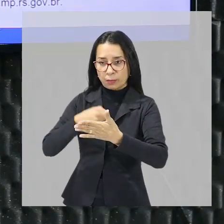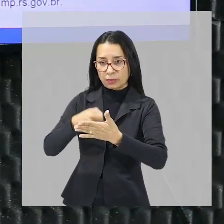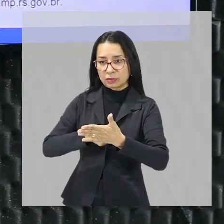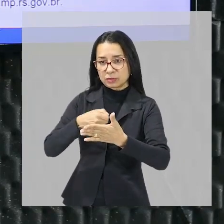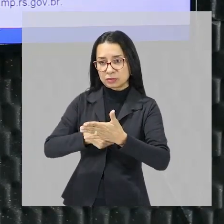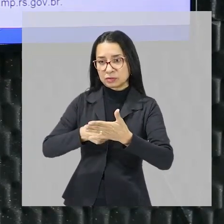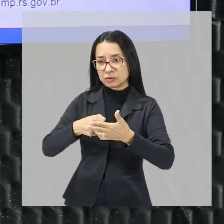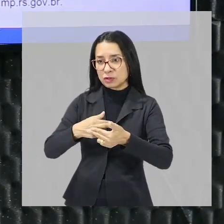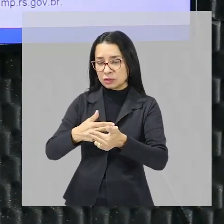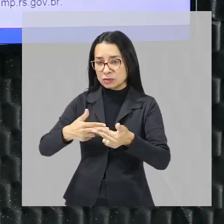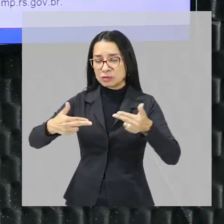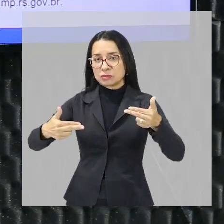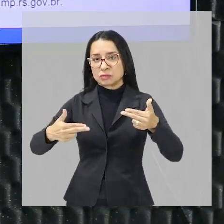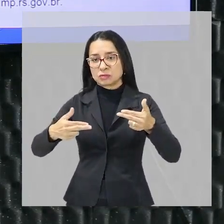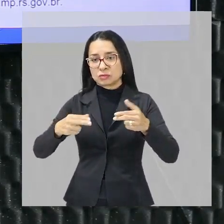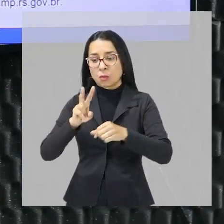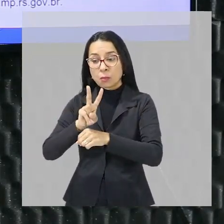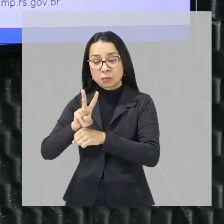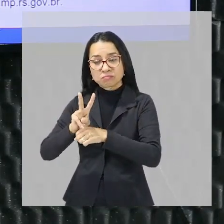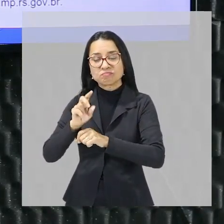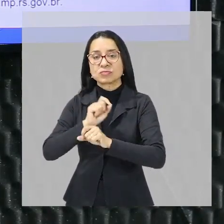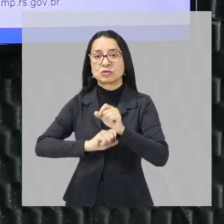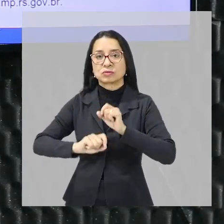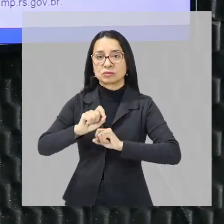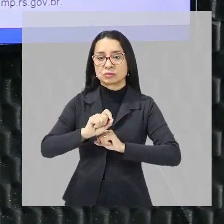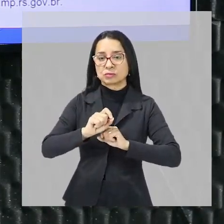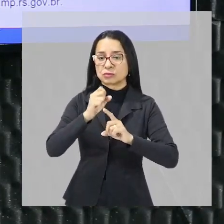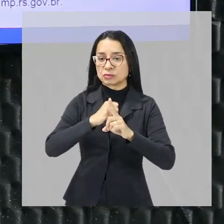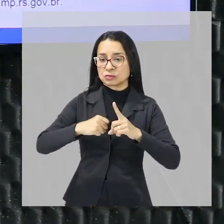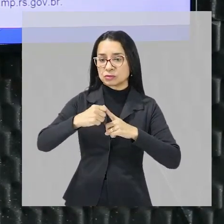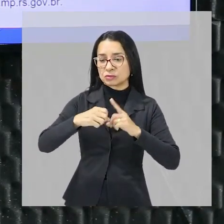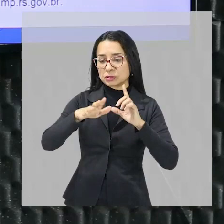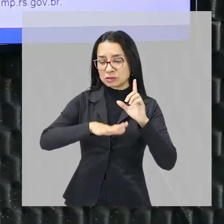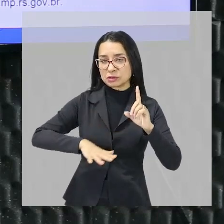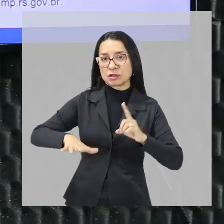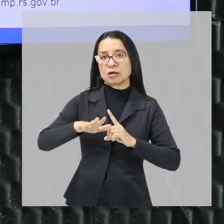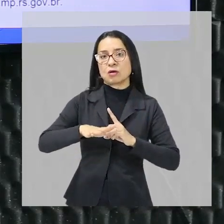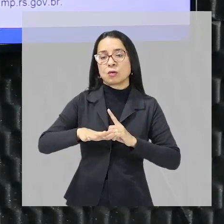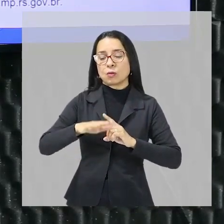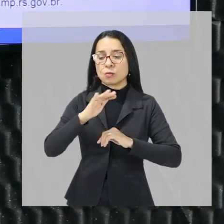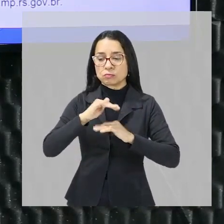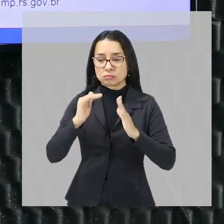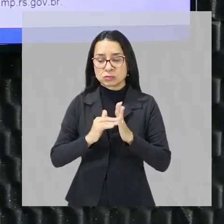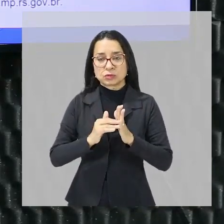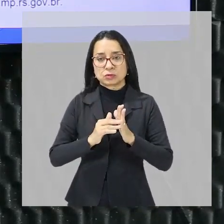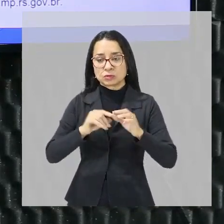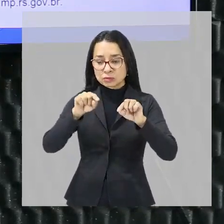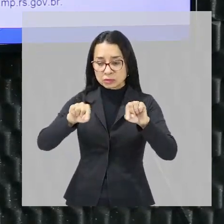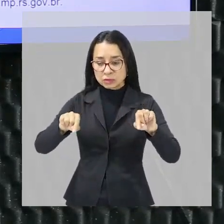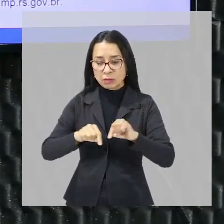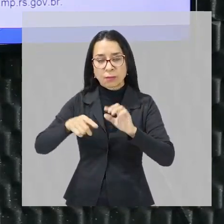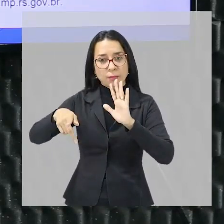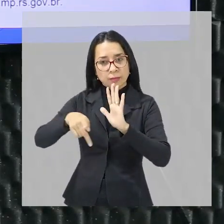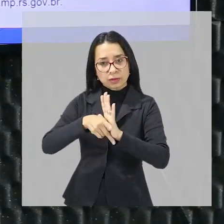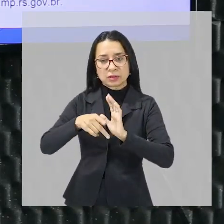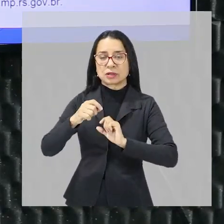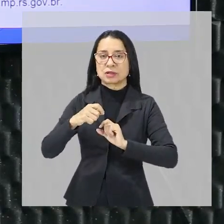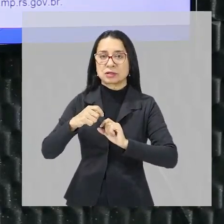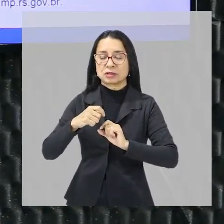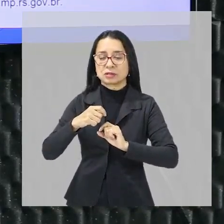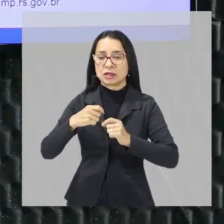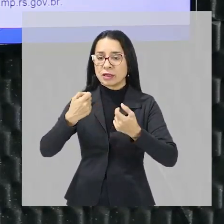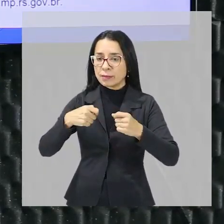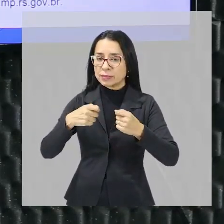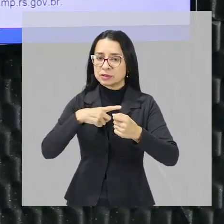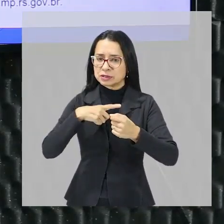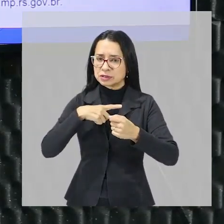Obrigatoriedade do atendimento de sua função social. Toda propriedade, obrigatoriamente, segundo a lei, deve cumprir uma